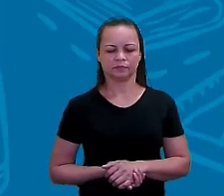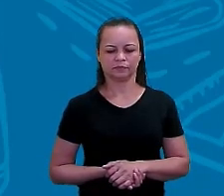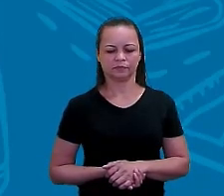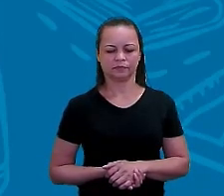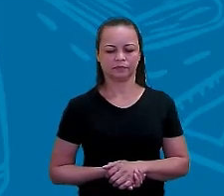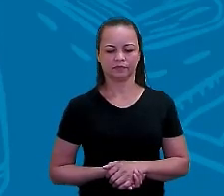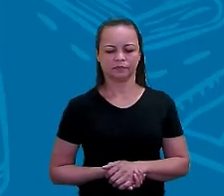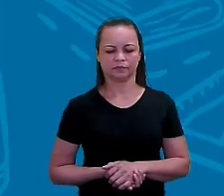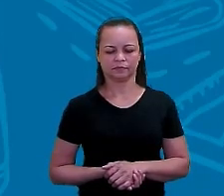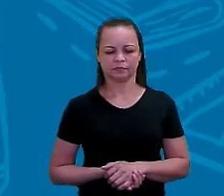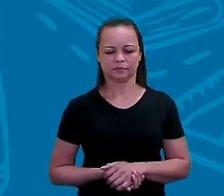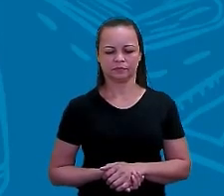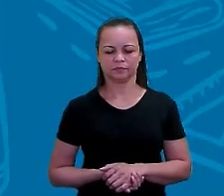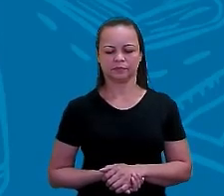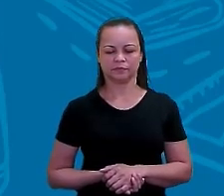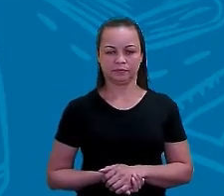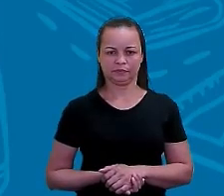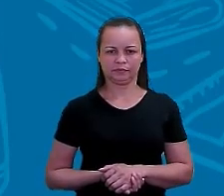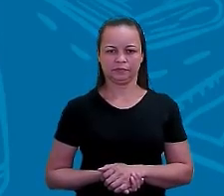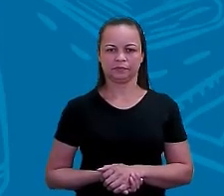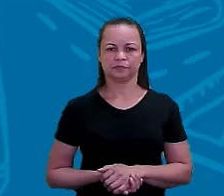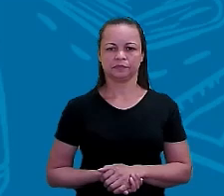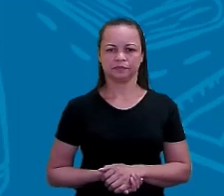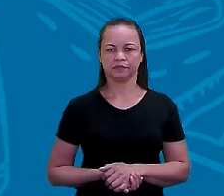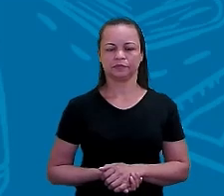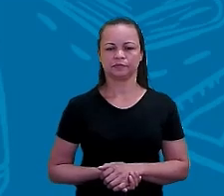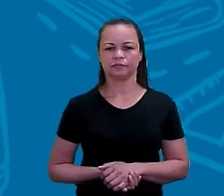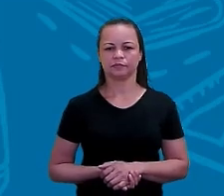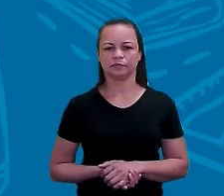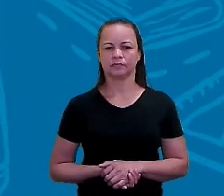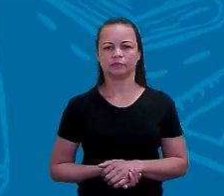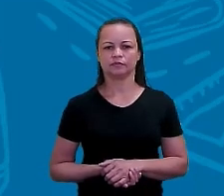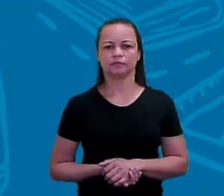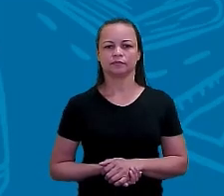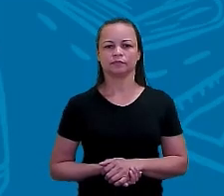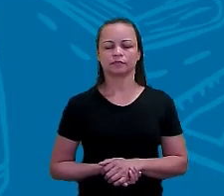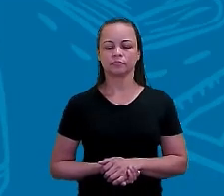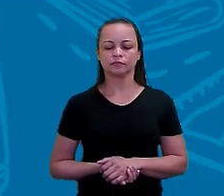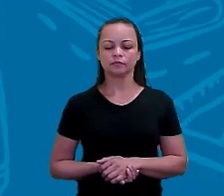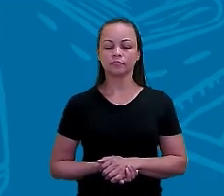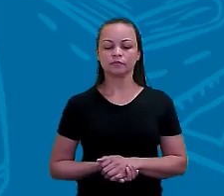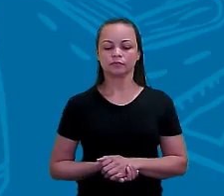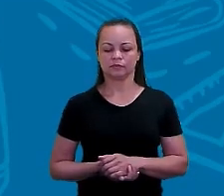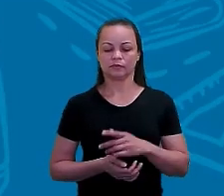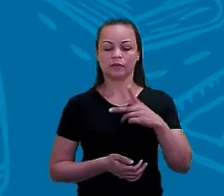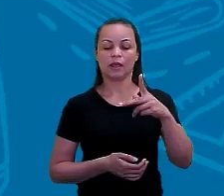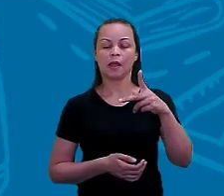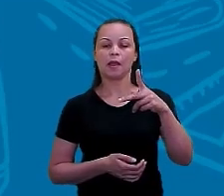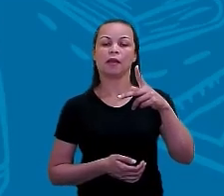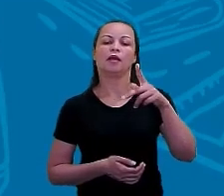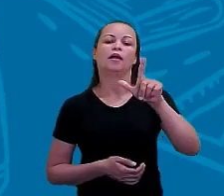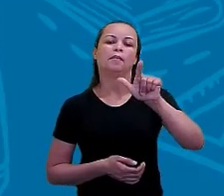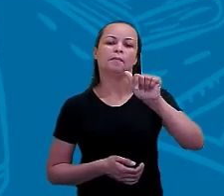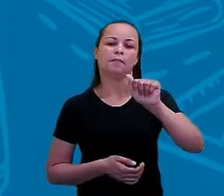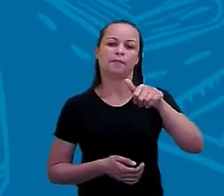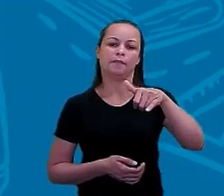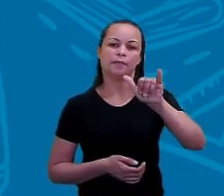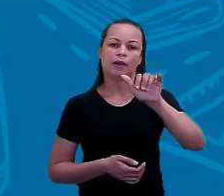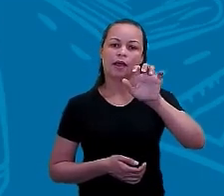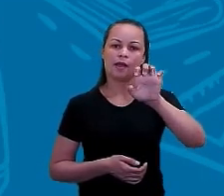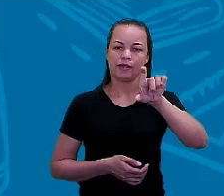asked, stay, stayed. That's all? So, e play, played.